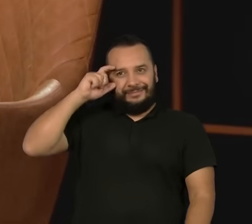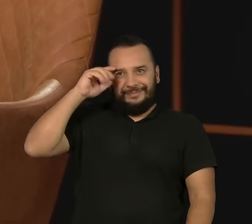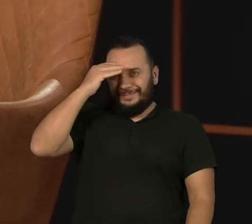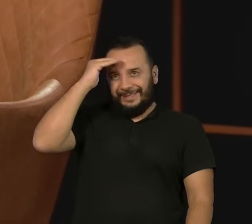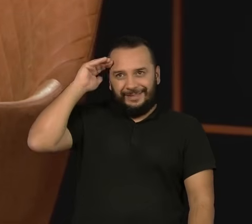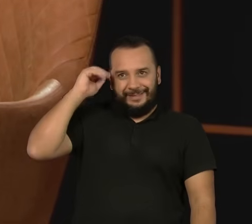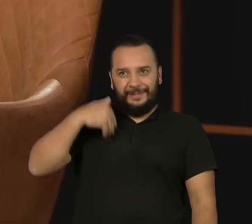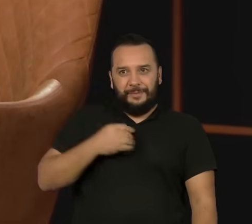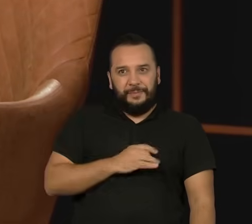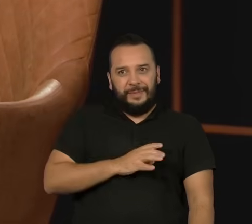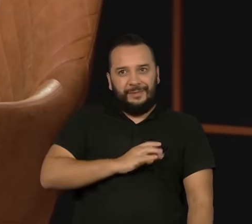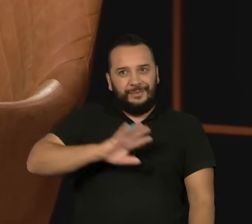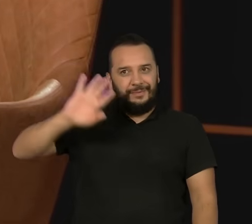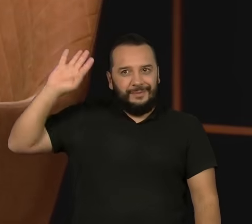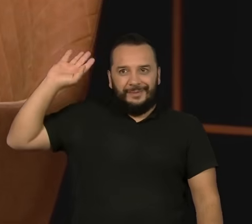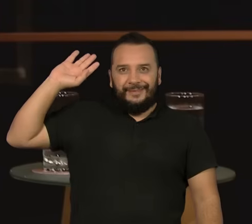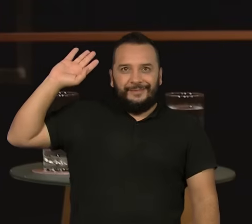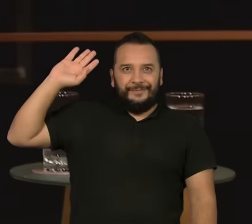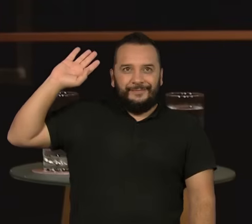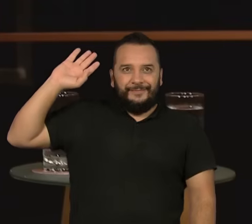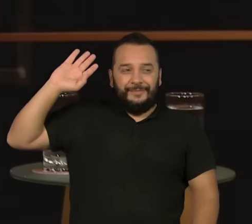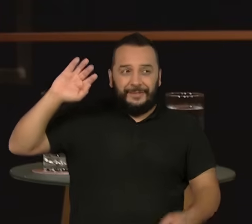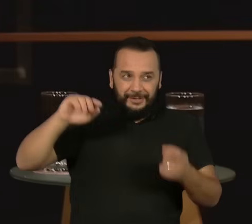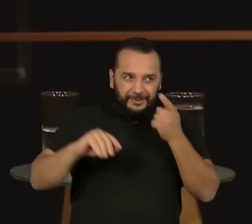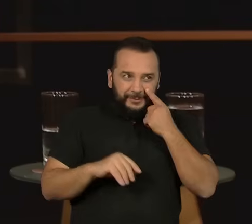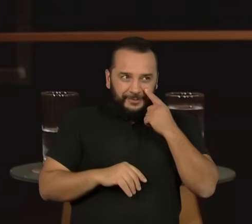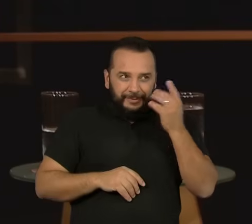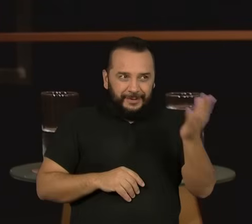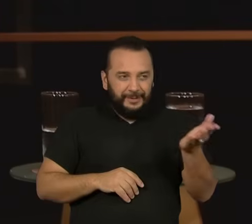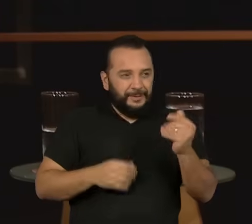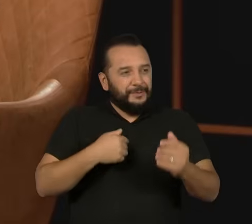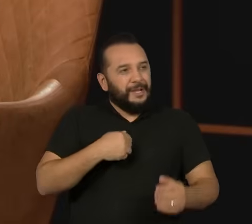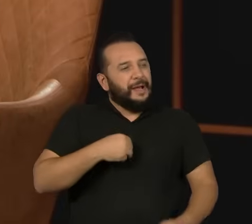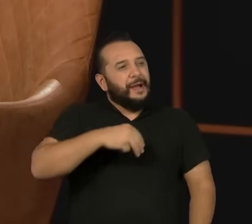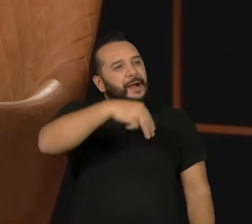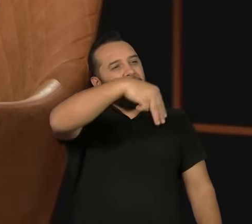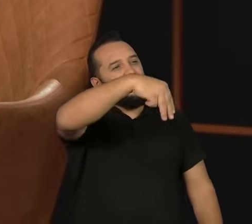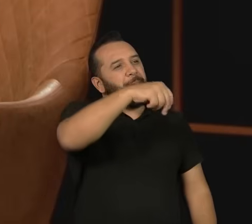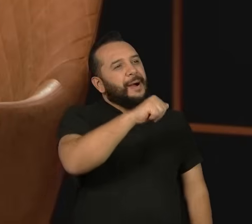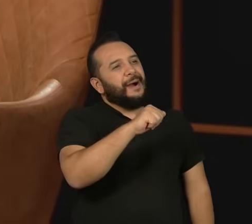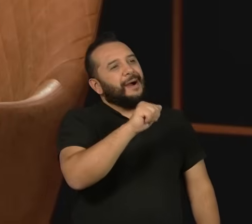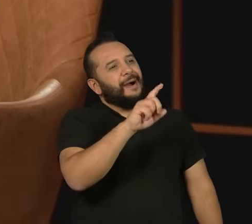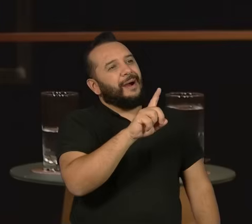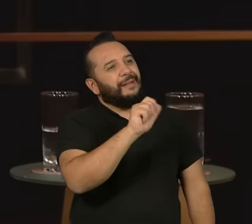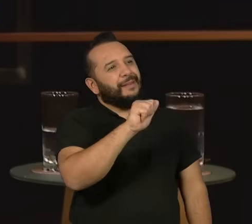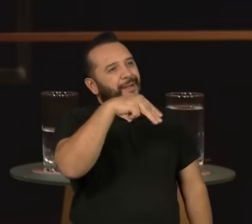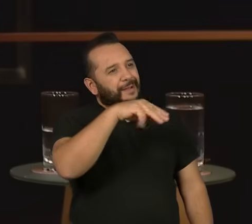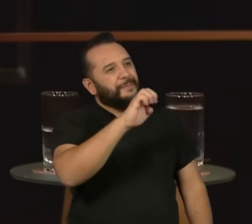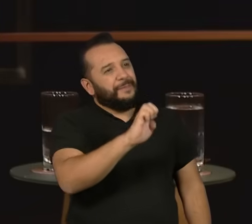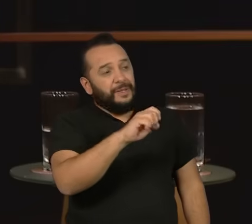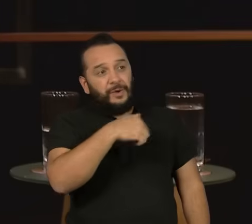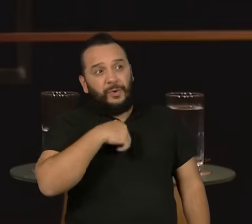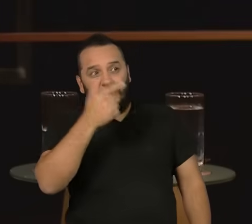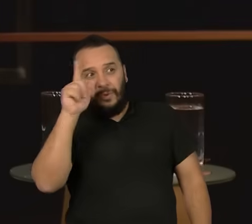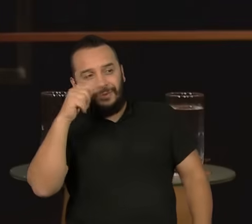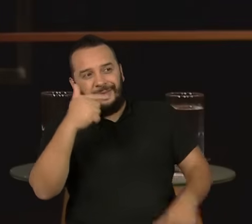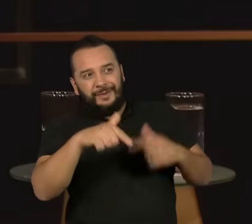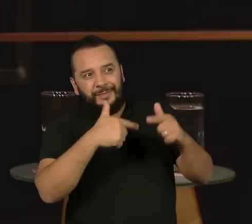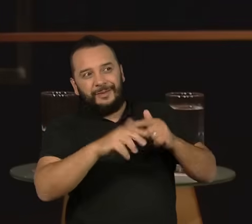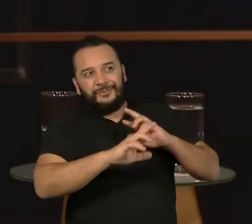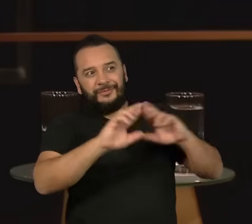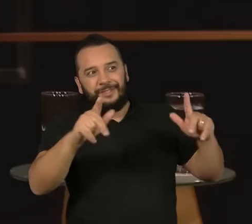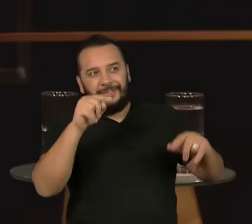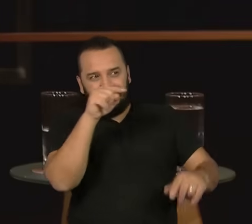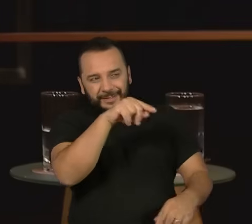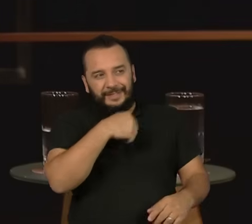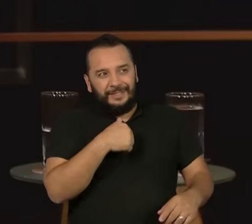né? A gente viu cenas aí do Madame Blavatsky, Isso. que é uma outra linha de trabalho completamente diferente que você fez